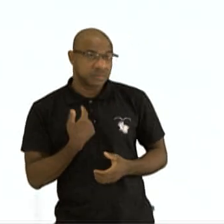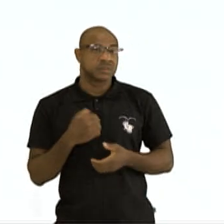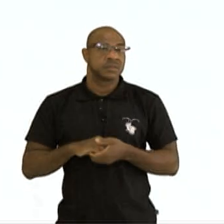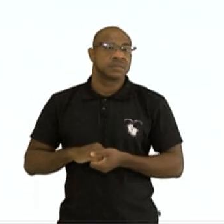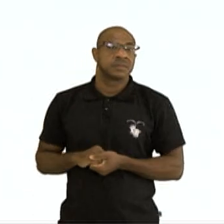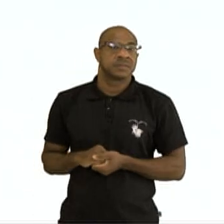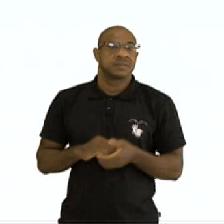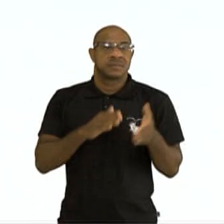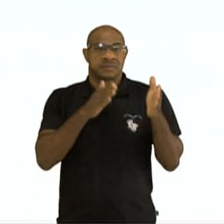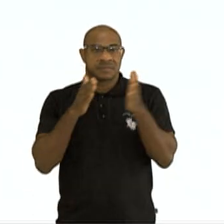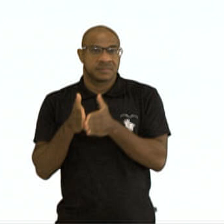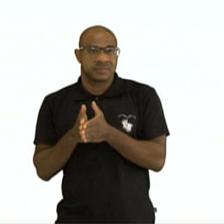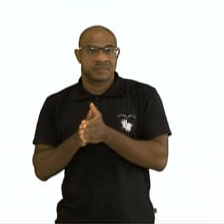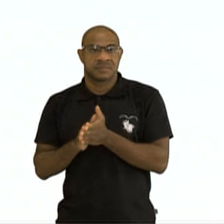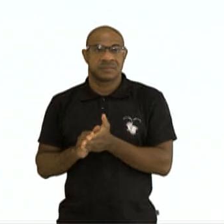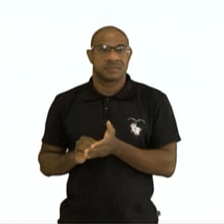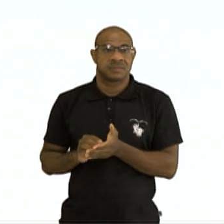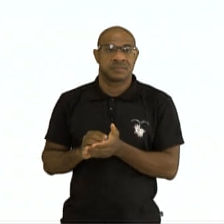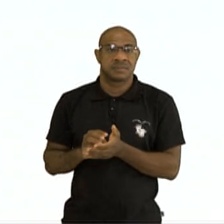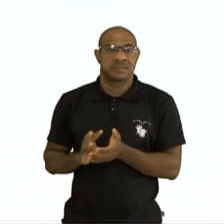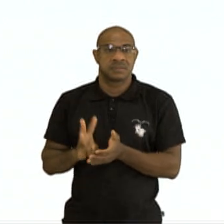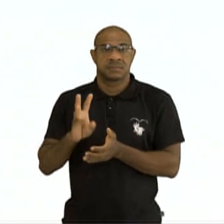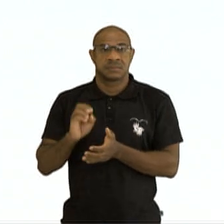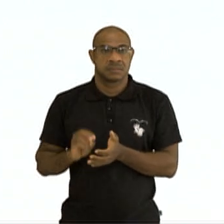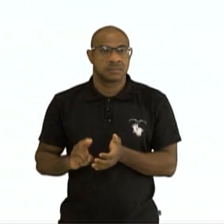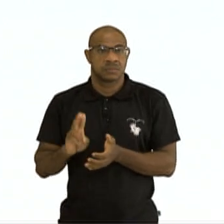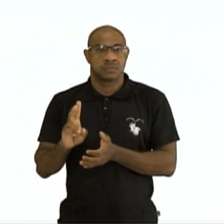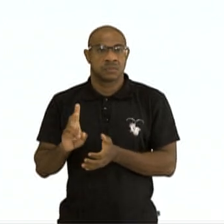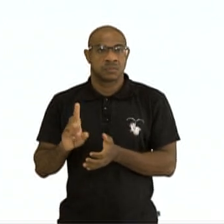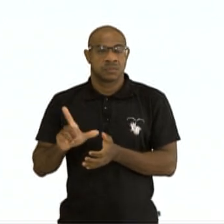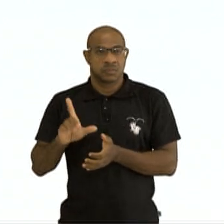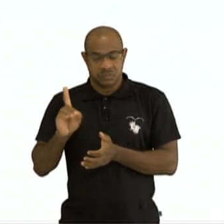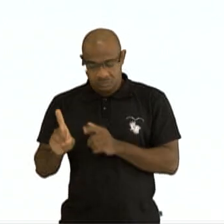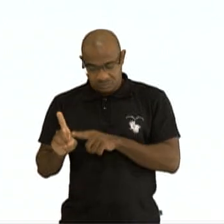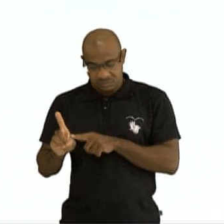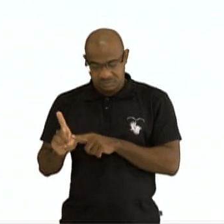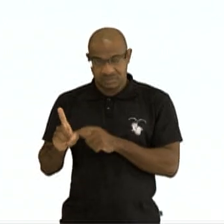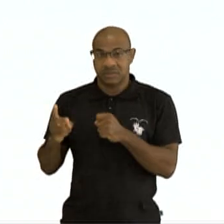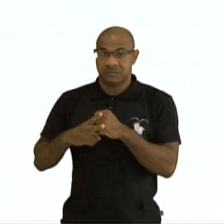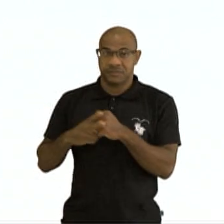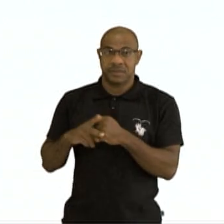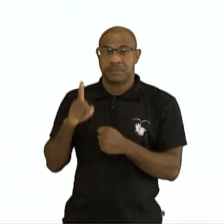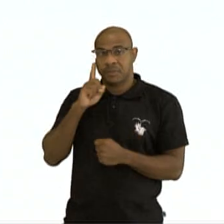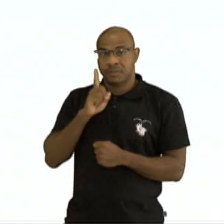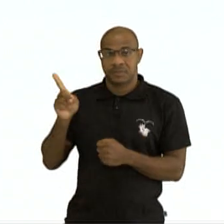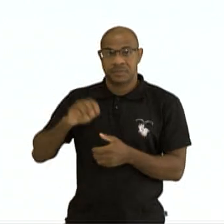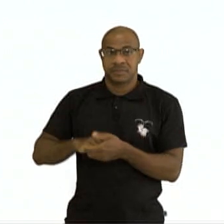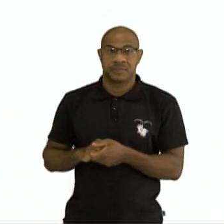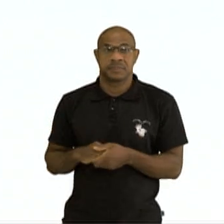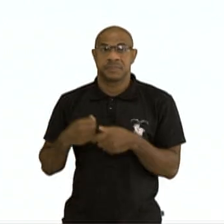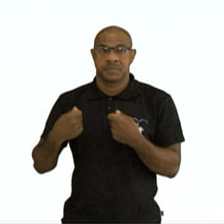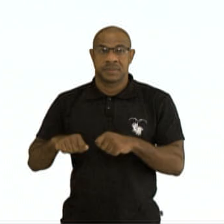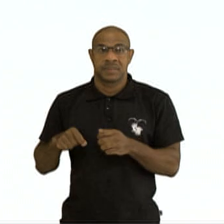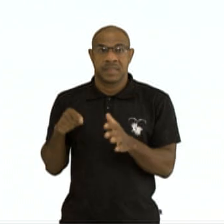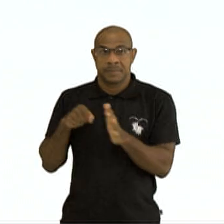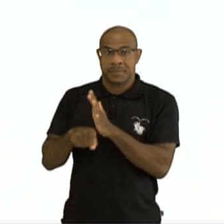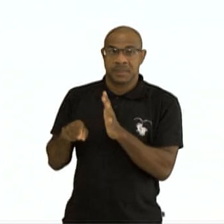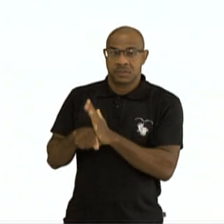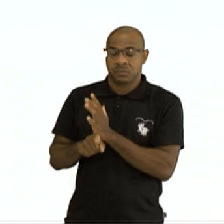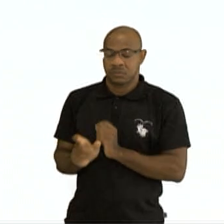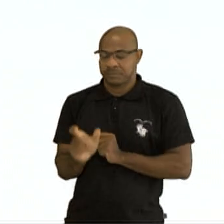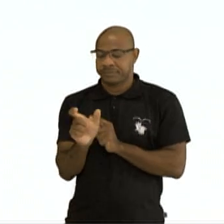próxima com would. Repare, o professor está invertido isso daqui, por quê? Porque é uma pergunta, né, pessoal? Então would ele vem antes do